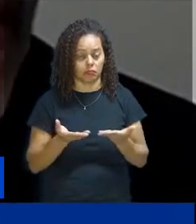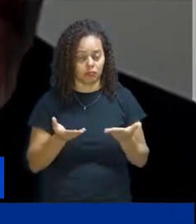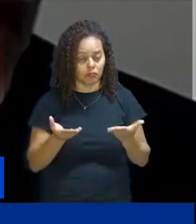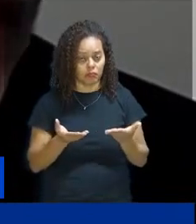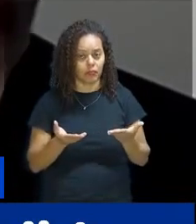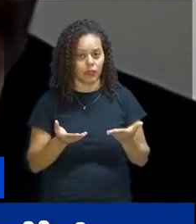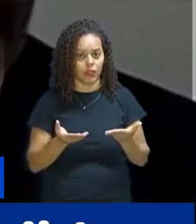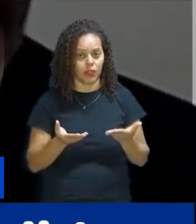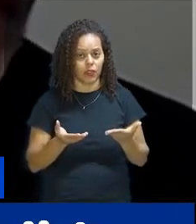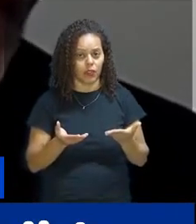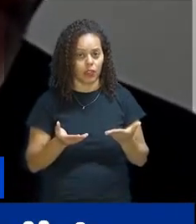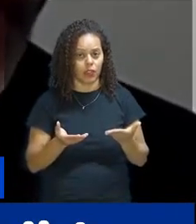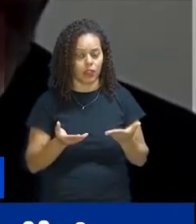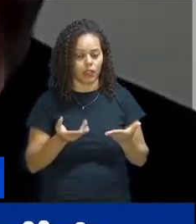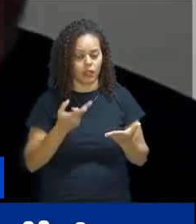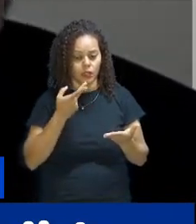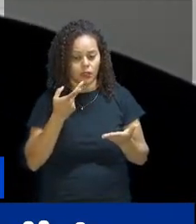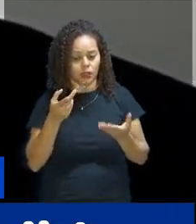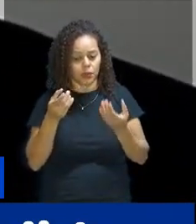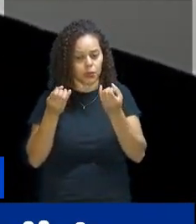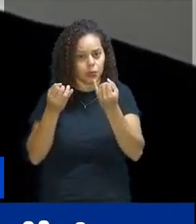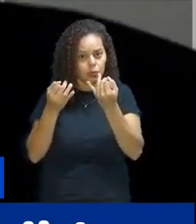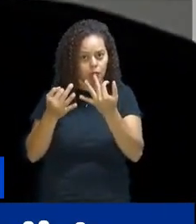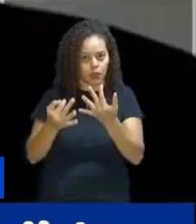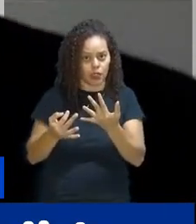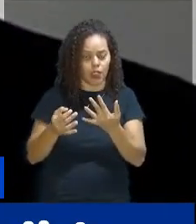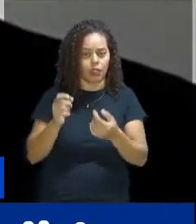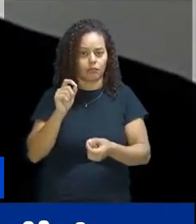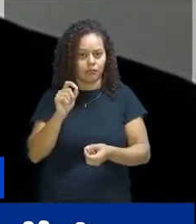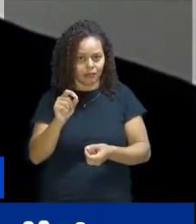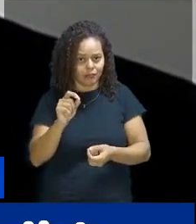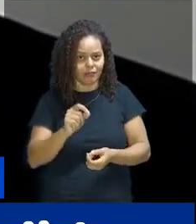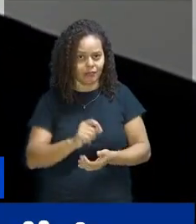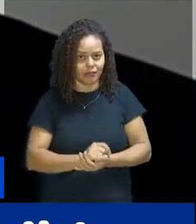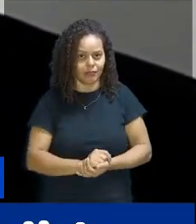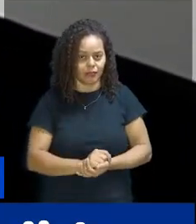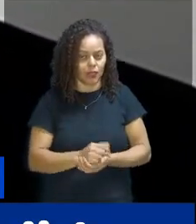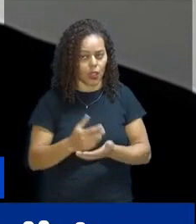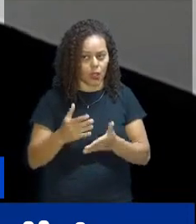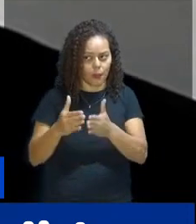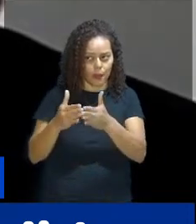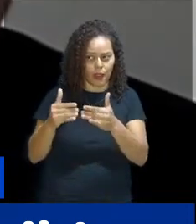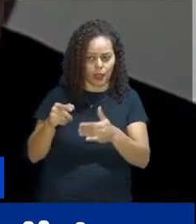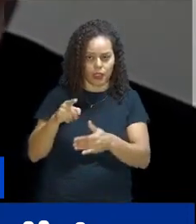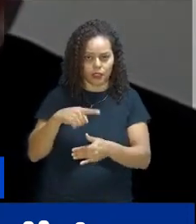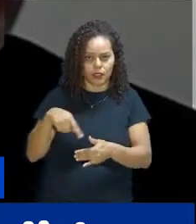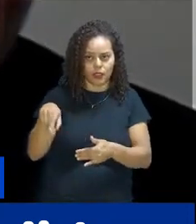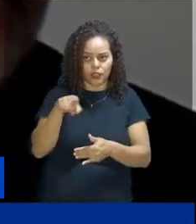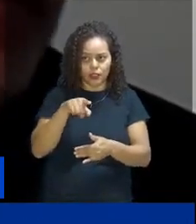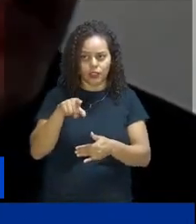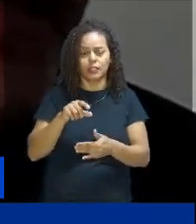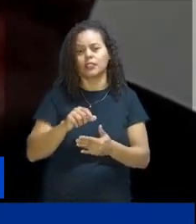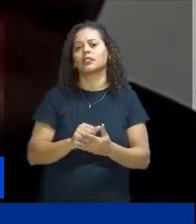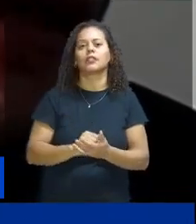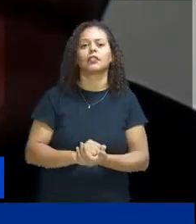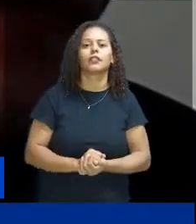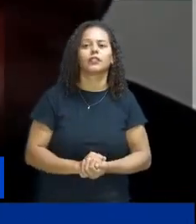tá, gostaria de requerer, tá, de vossas excelências, senhor presidente,